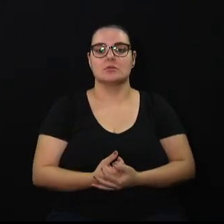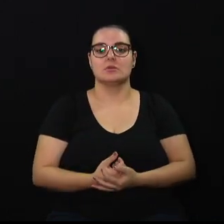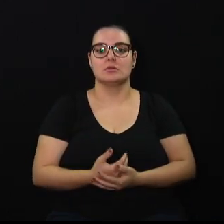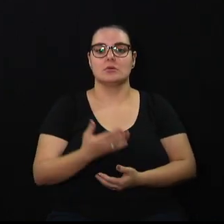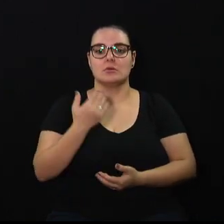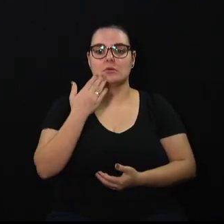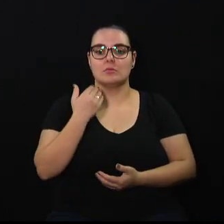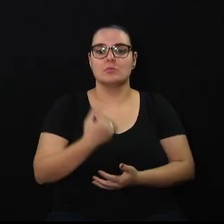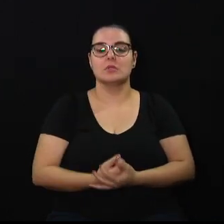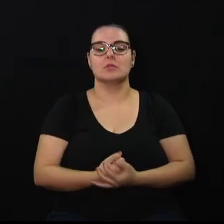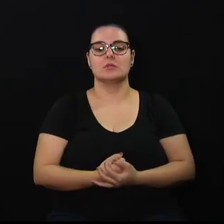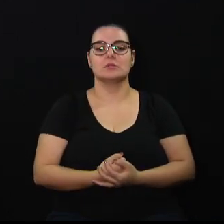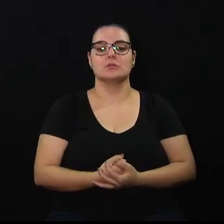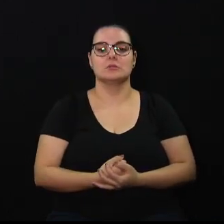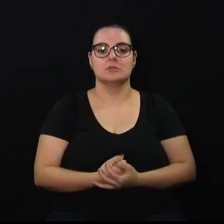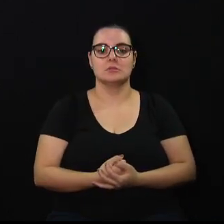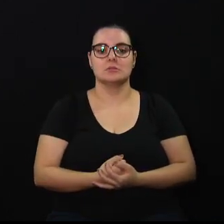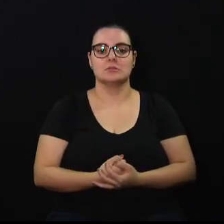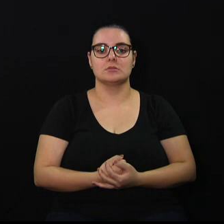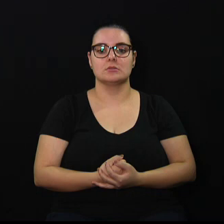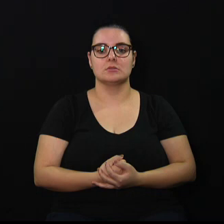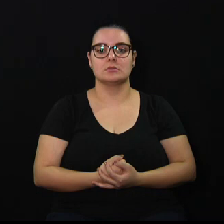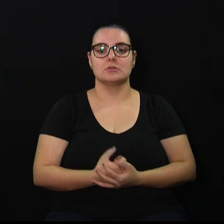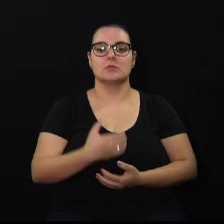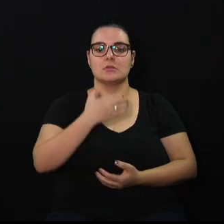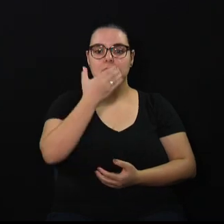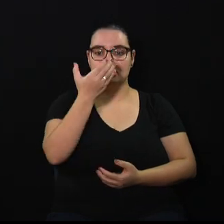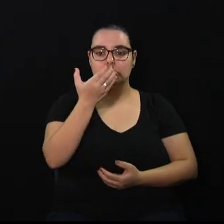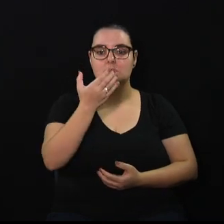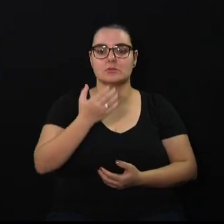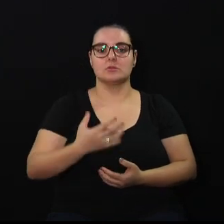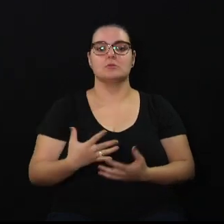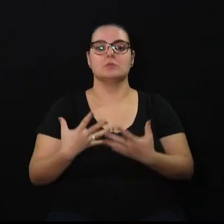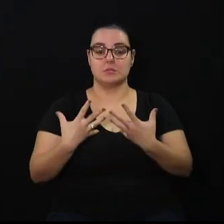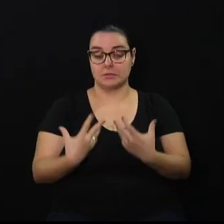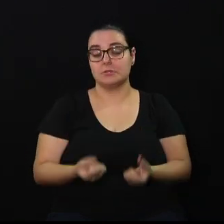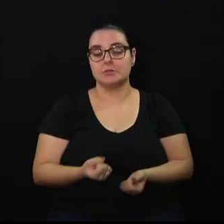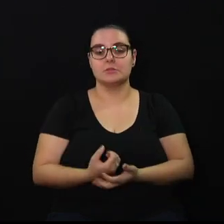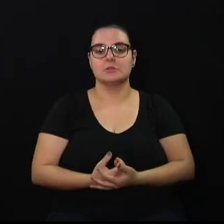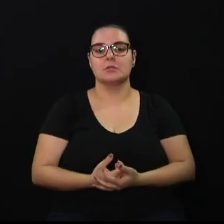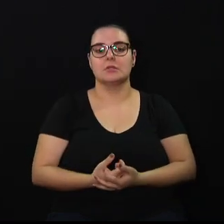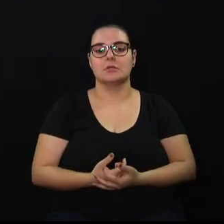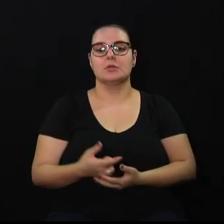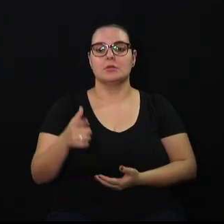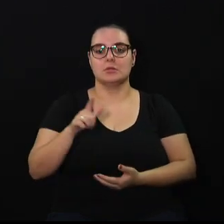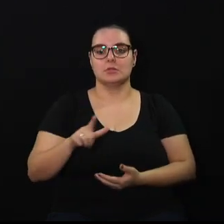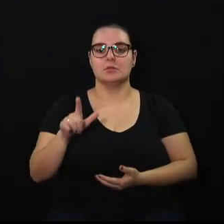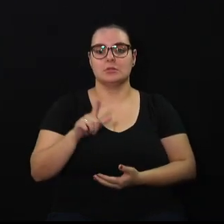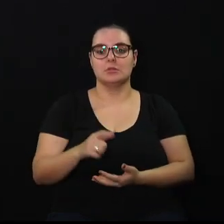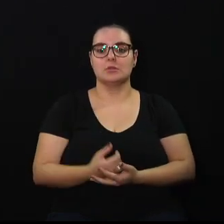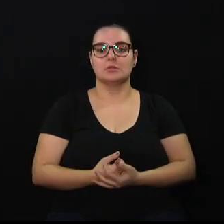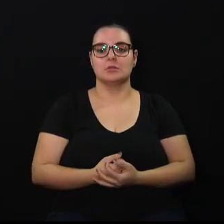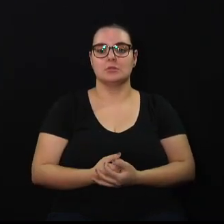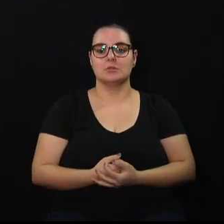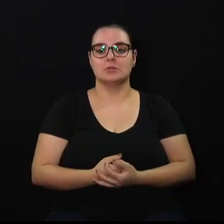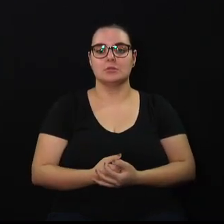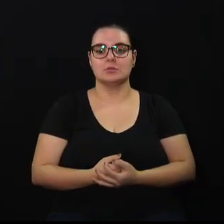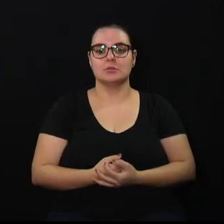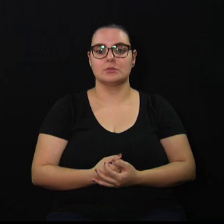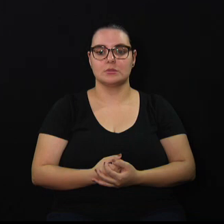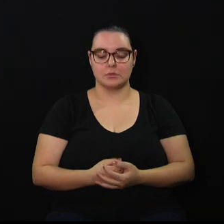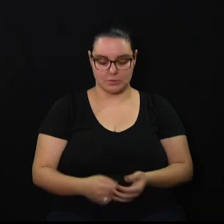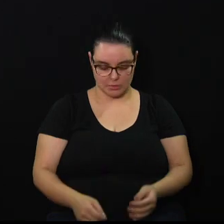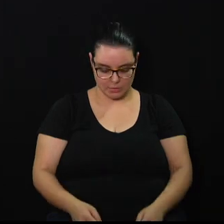outros tipos de comidas mas as frutas que são mais aceitáveis é lógico daí sempre entra a parte da